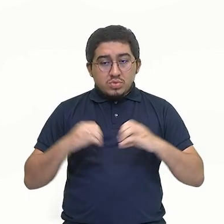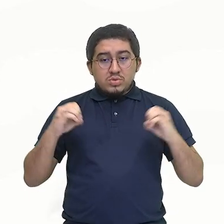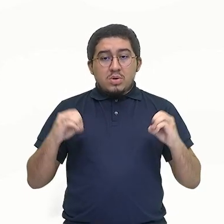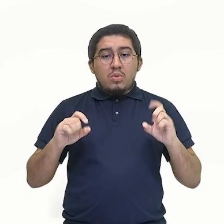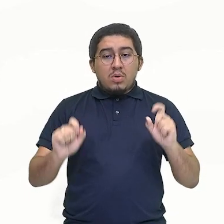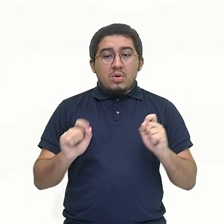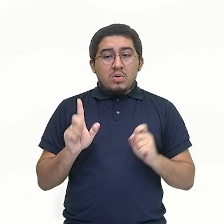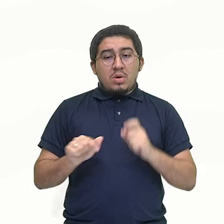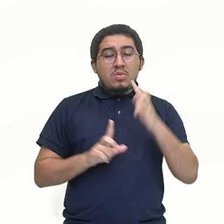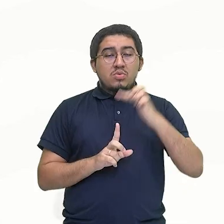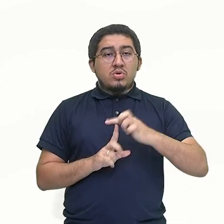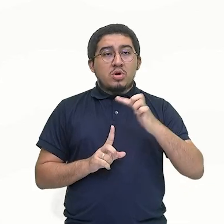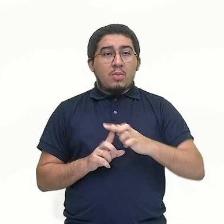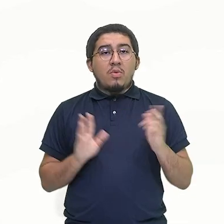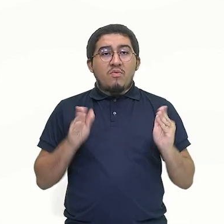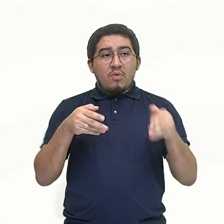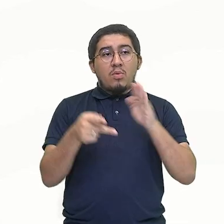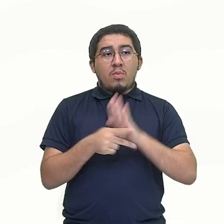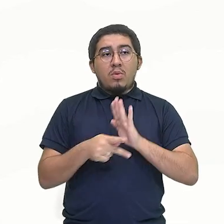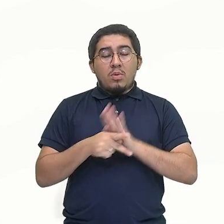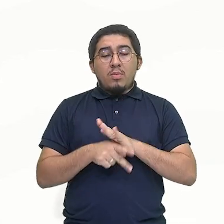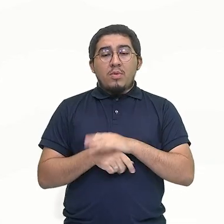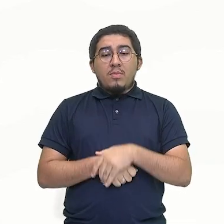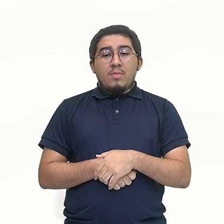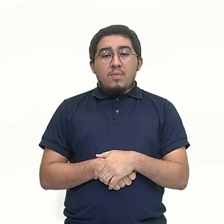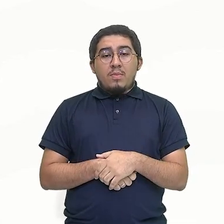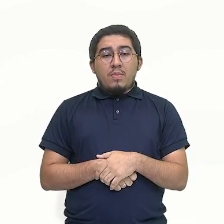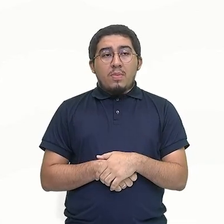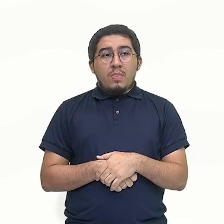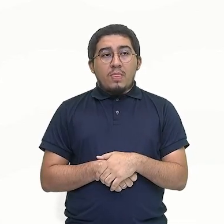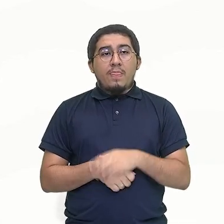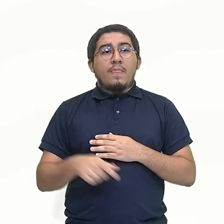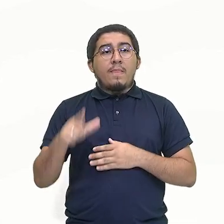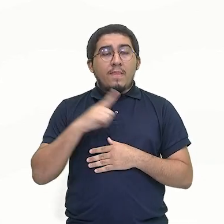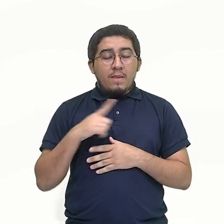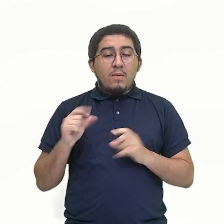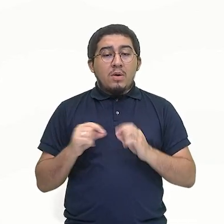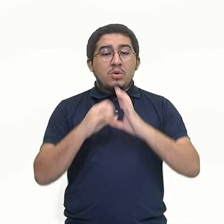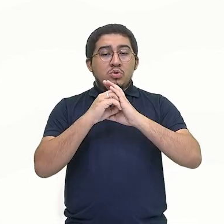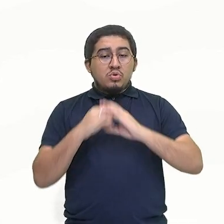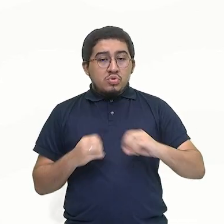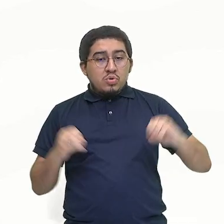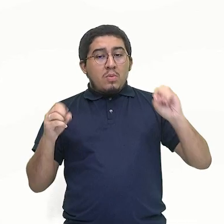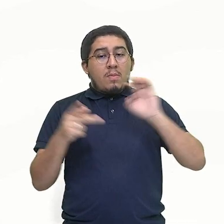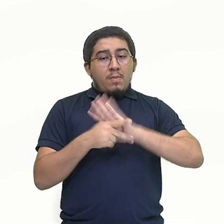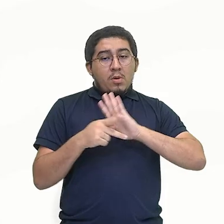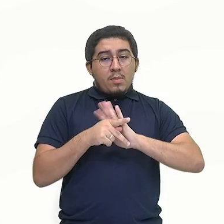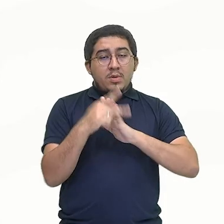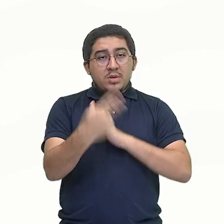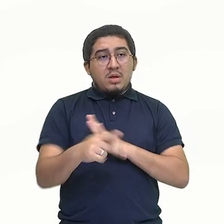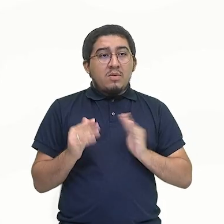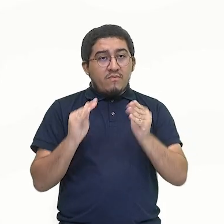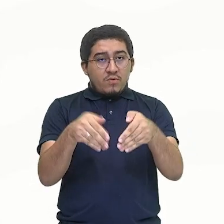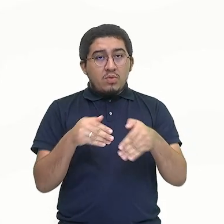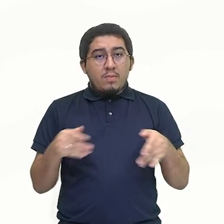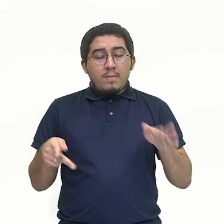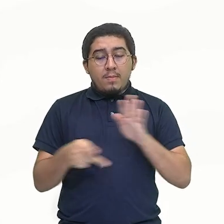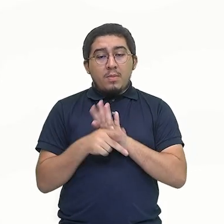em um tipo mais específico, ou seja, sofrer a sua especialização, que é quando elas se